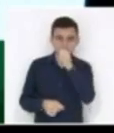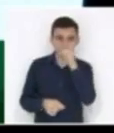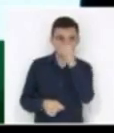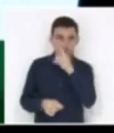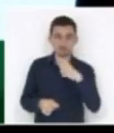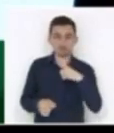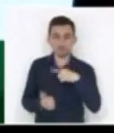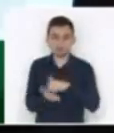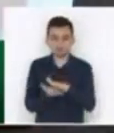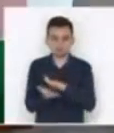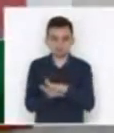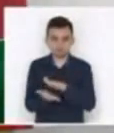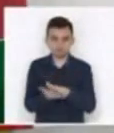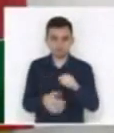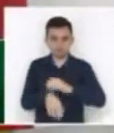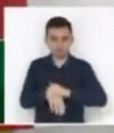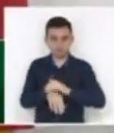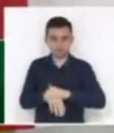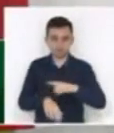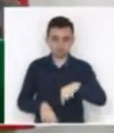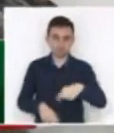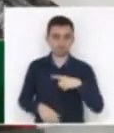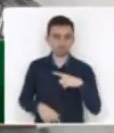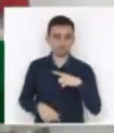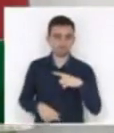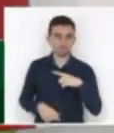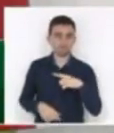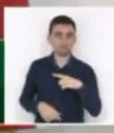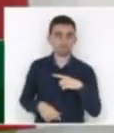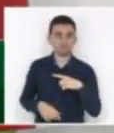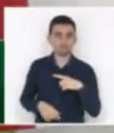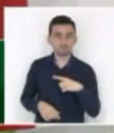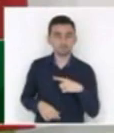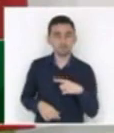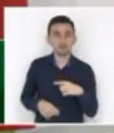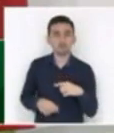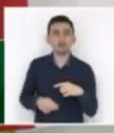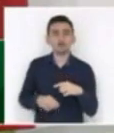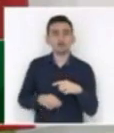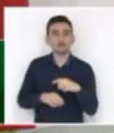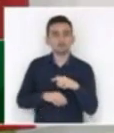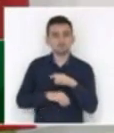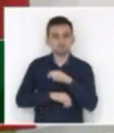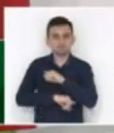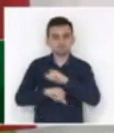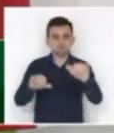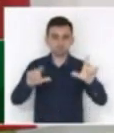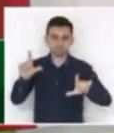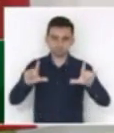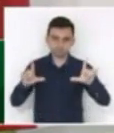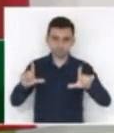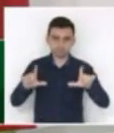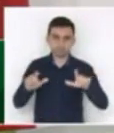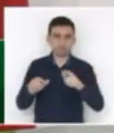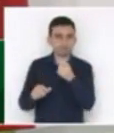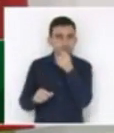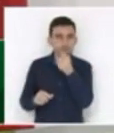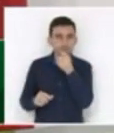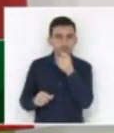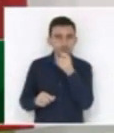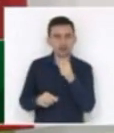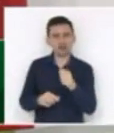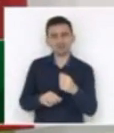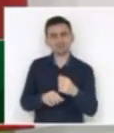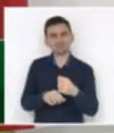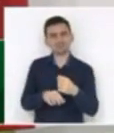impresso, esse material. Uma grande reportagem de Ângela Bastos, repórter que há tempo